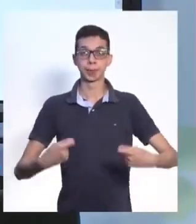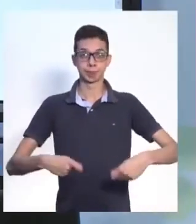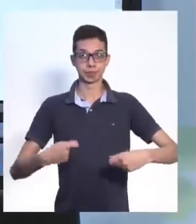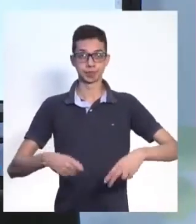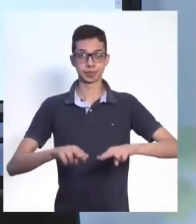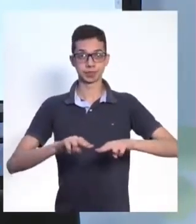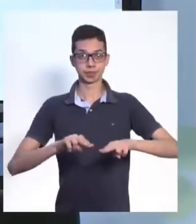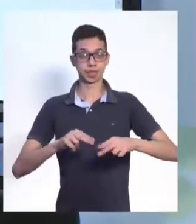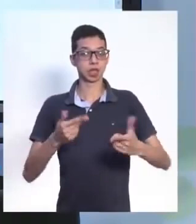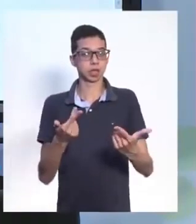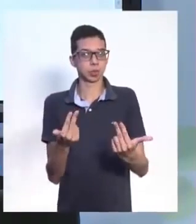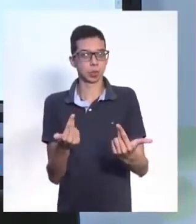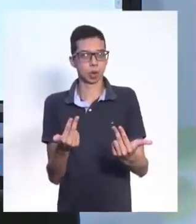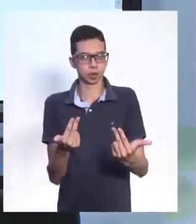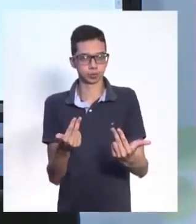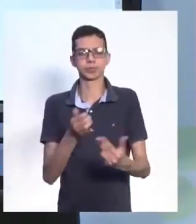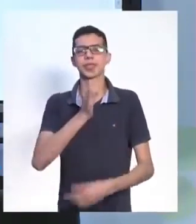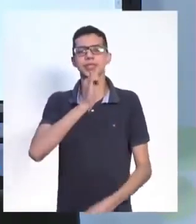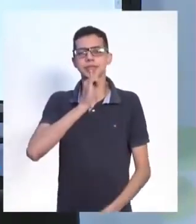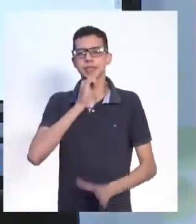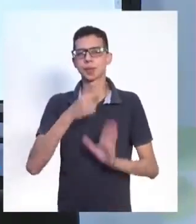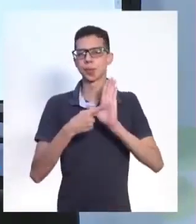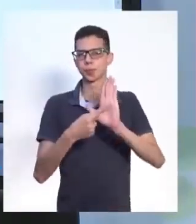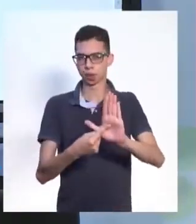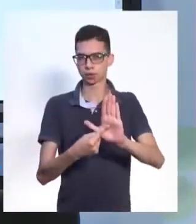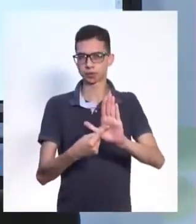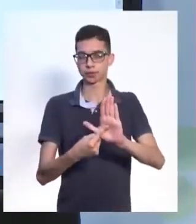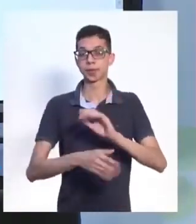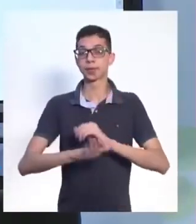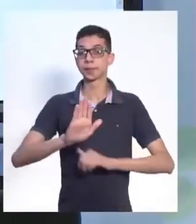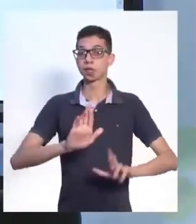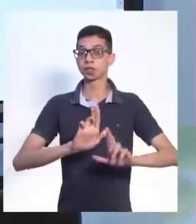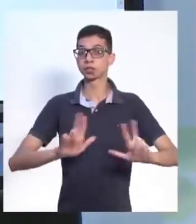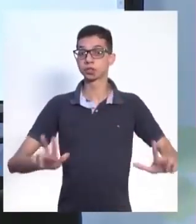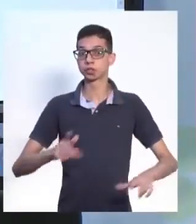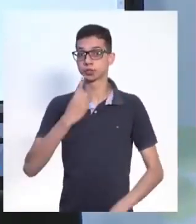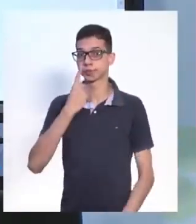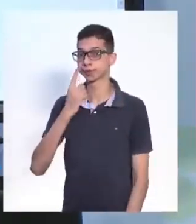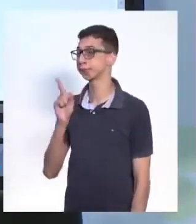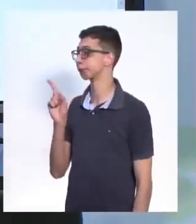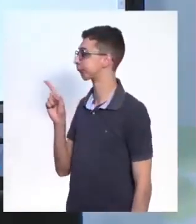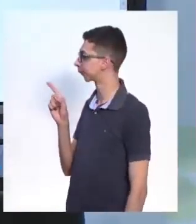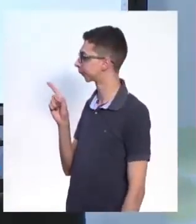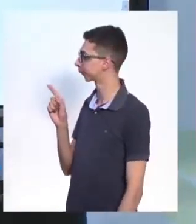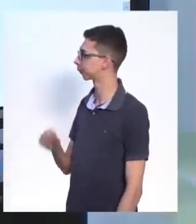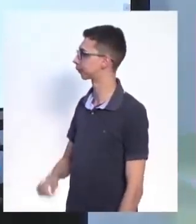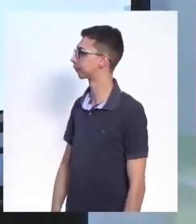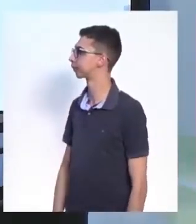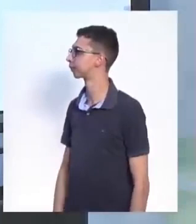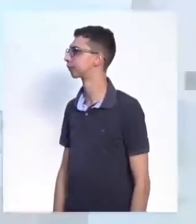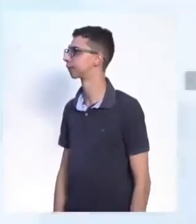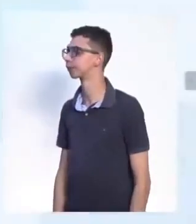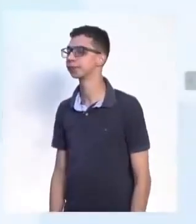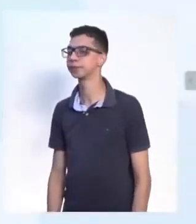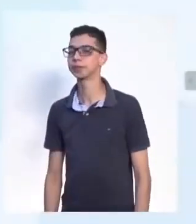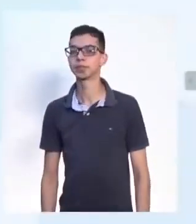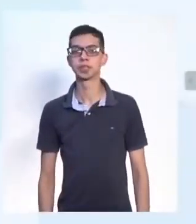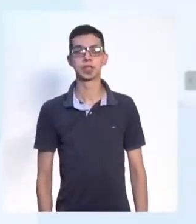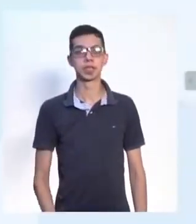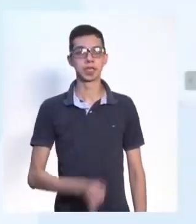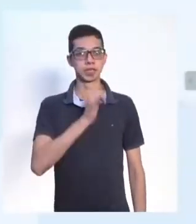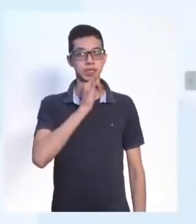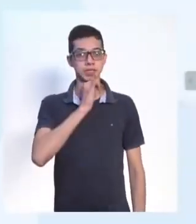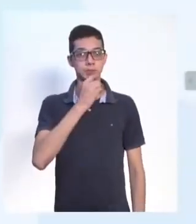seja igual. Vou dar um exemplo para vocês, só que um pouquinho diferente aí, né? Pode pôr na tela para eles, diretor? Então, por exemplo, eu tenho